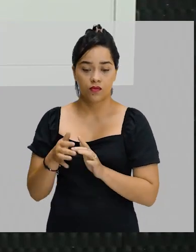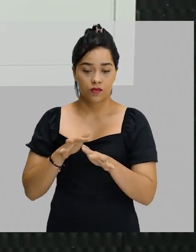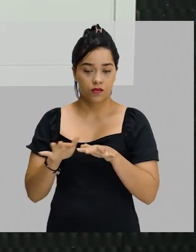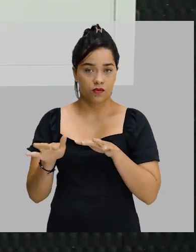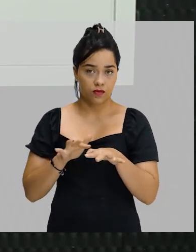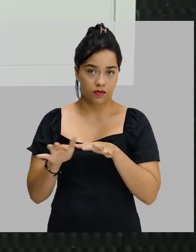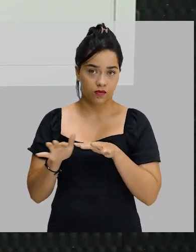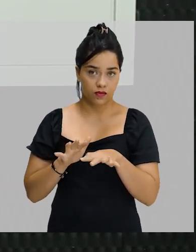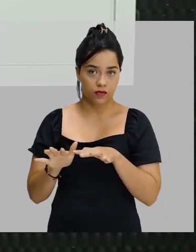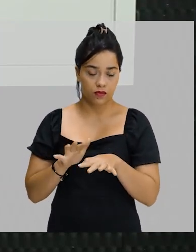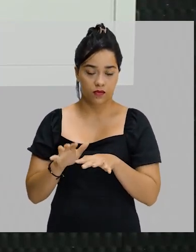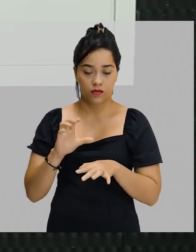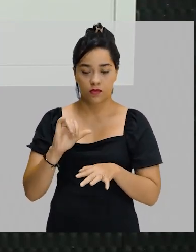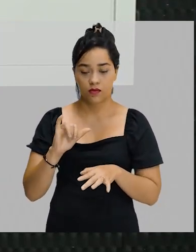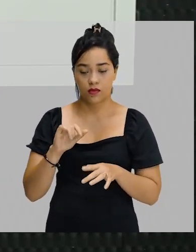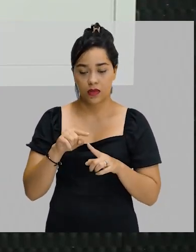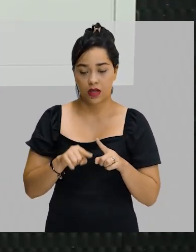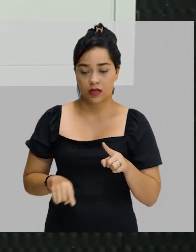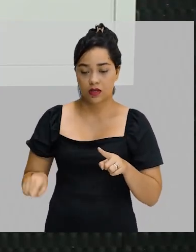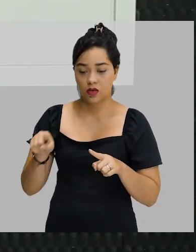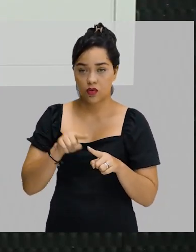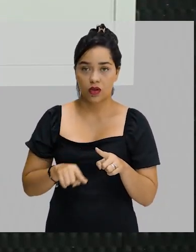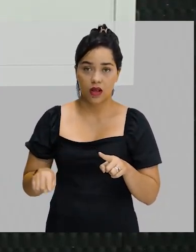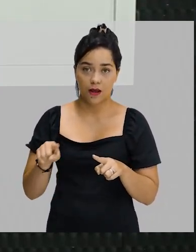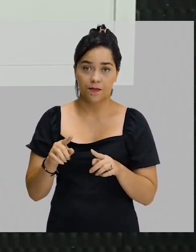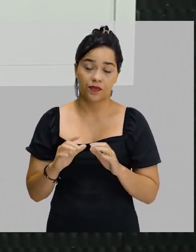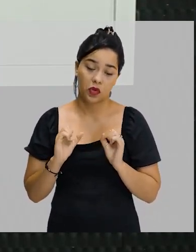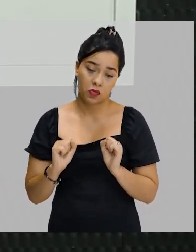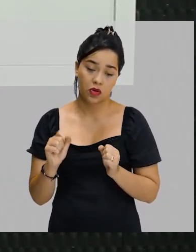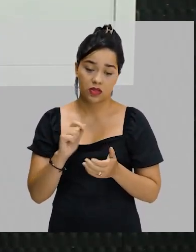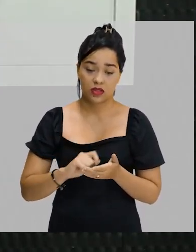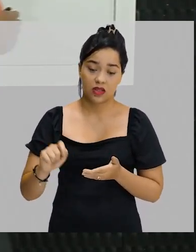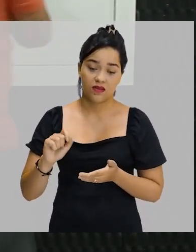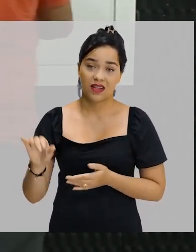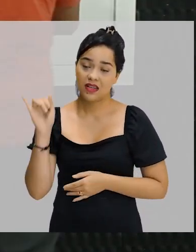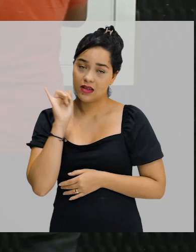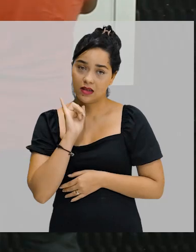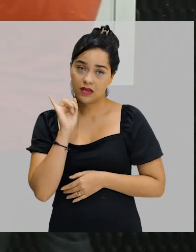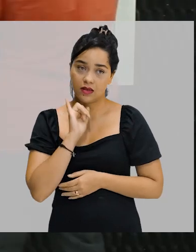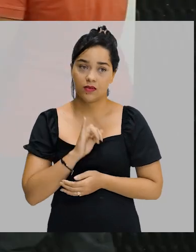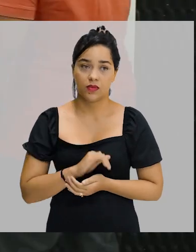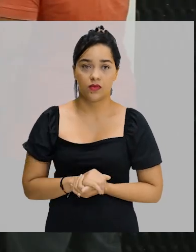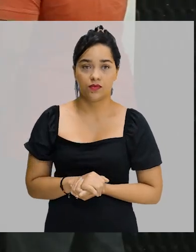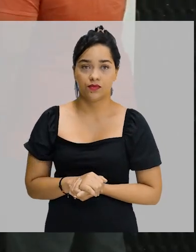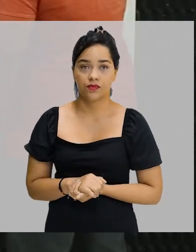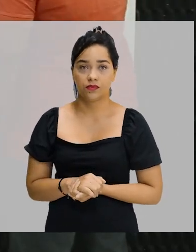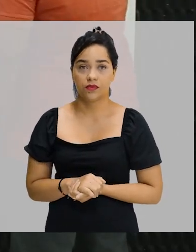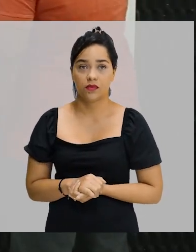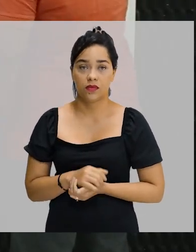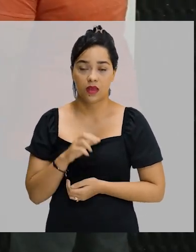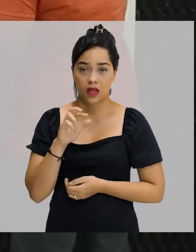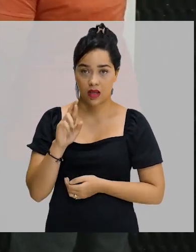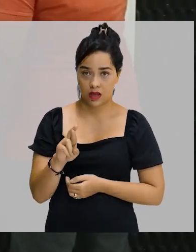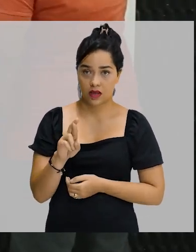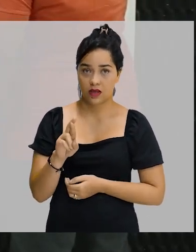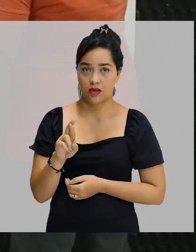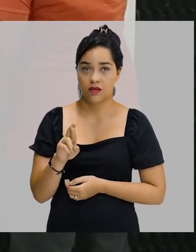movimento circular uniforme. Então, posso escrever assim, por exemplo, por enquanto, que vai ser R